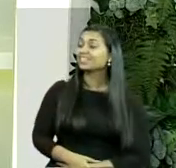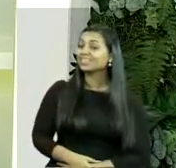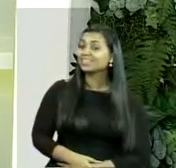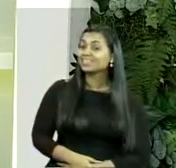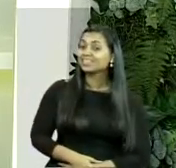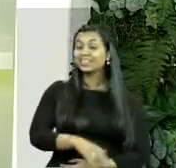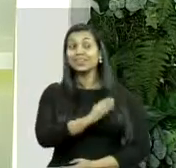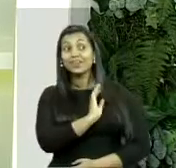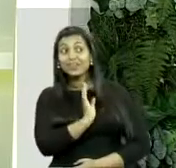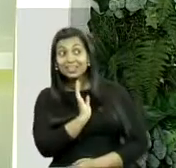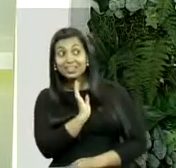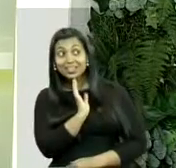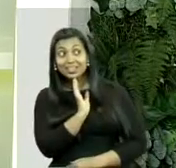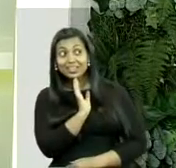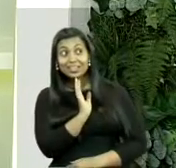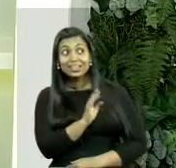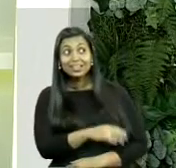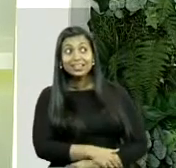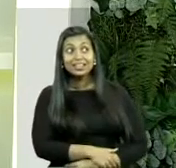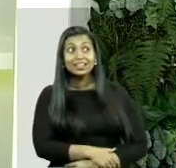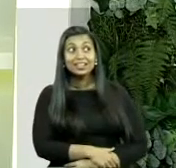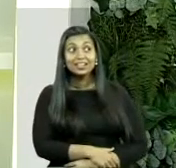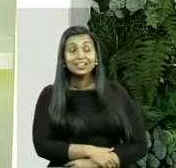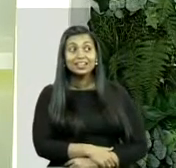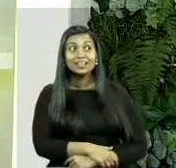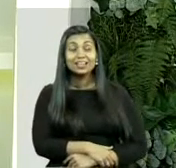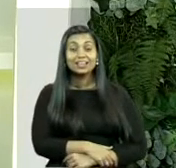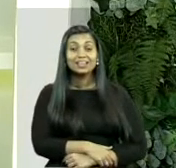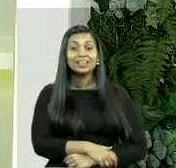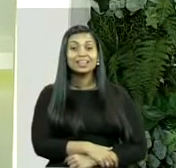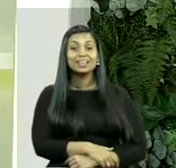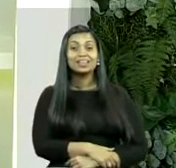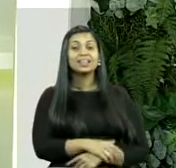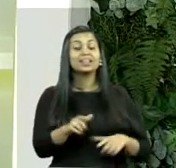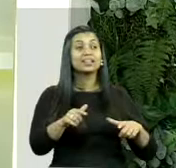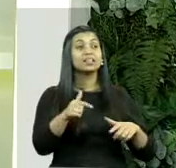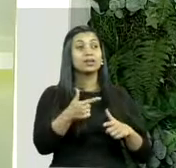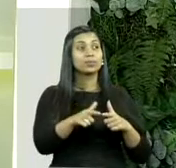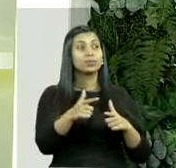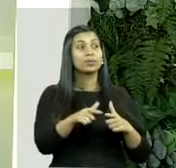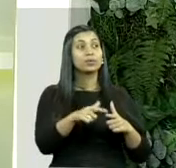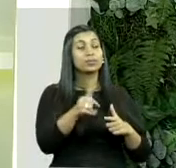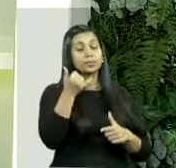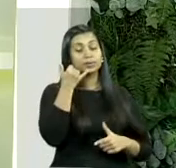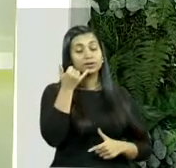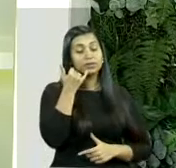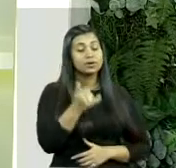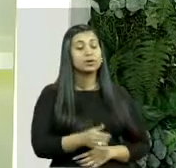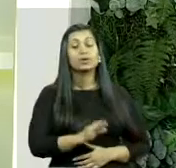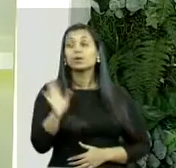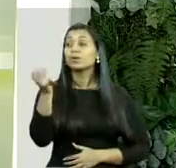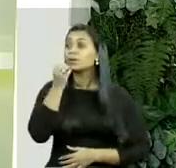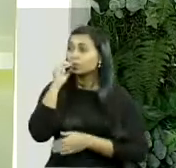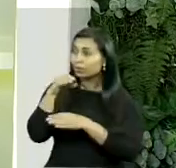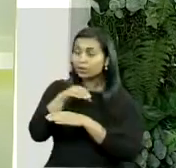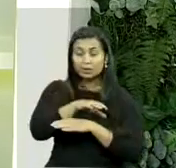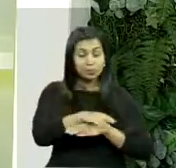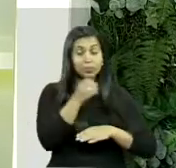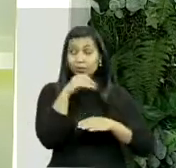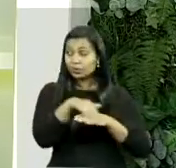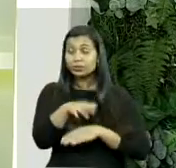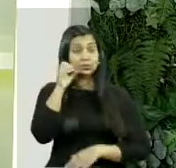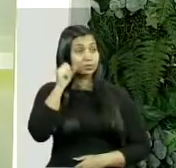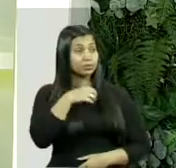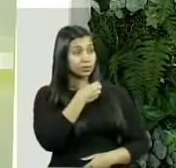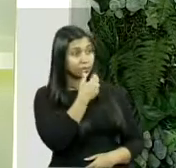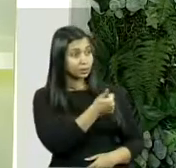Alô, Gisélia? Ih, eu acho que tá com problema. Oi, tá... Lúcio. Lúcio, boa noite. Oi, Gisele, você está me ouvindo bem, meu